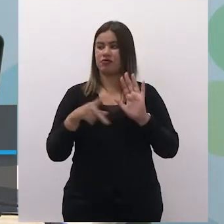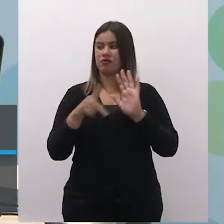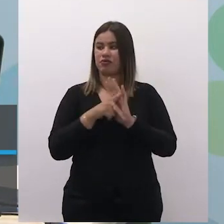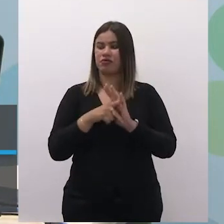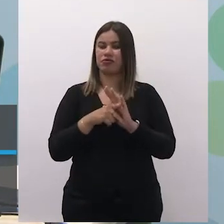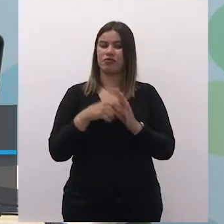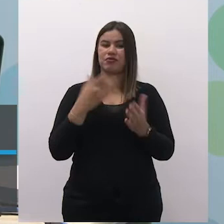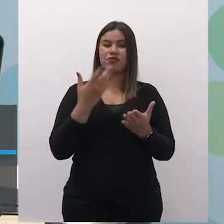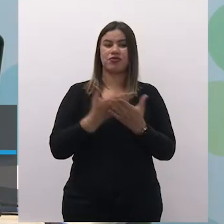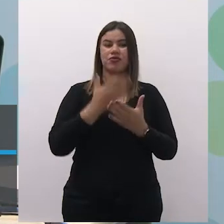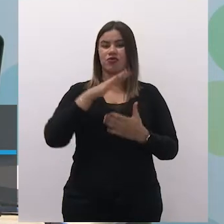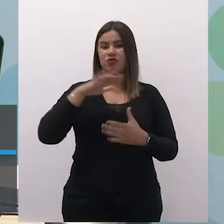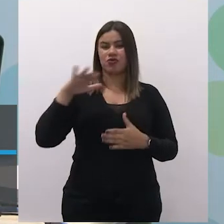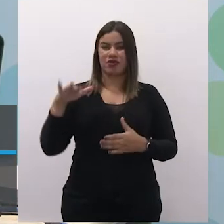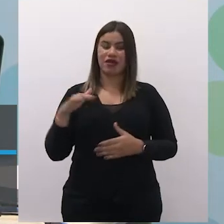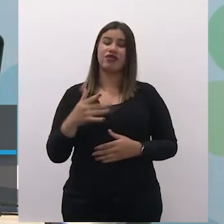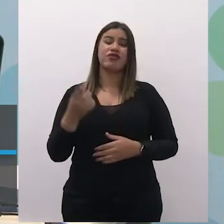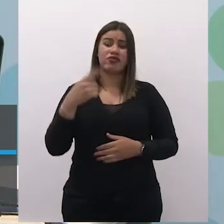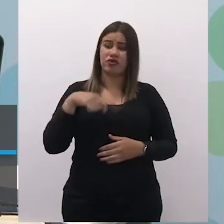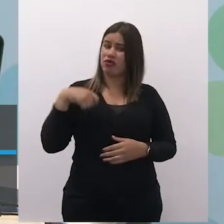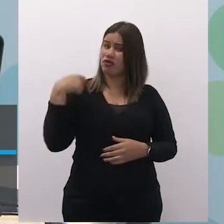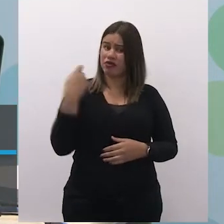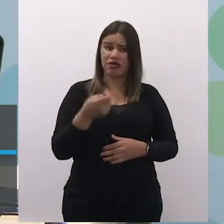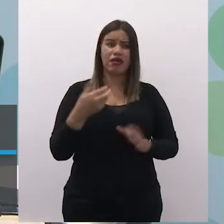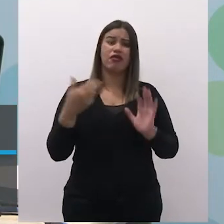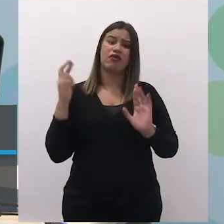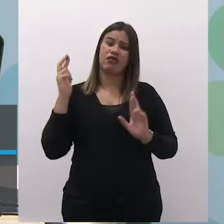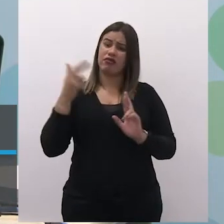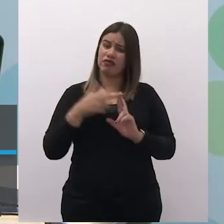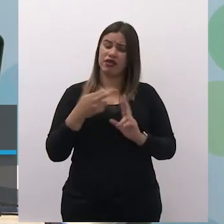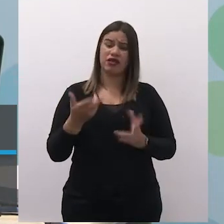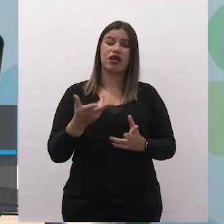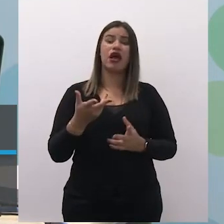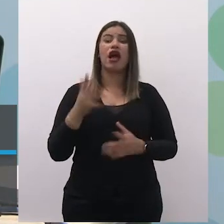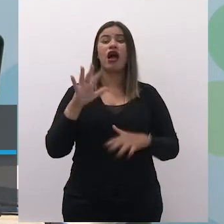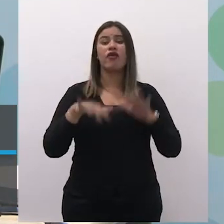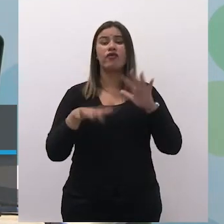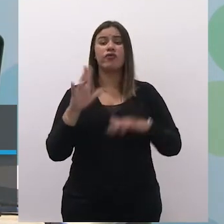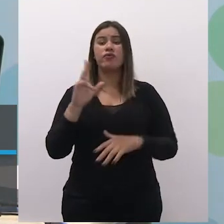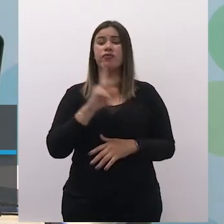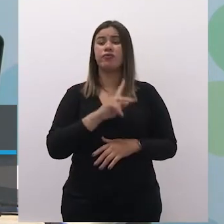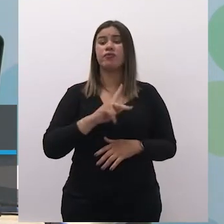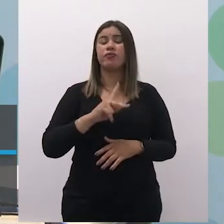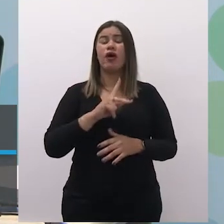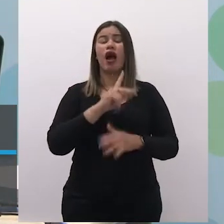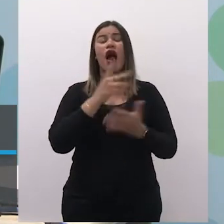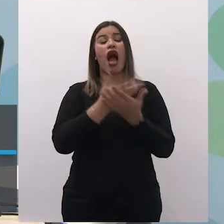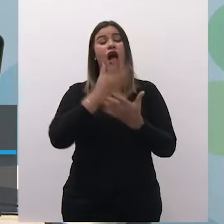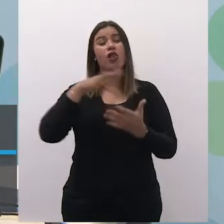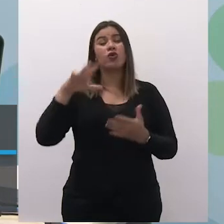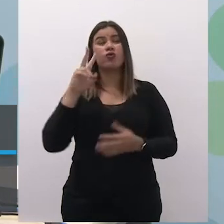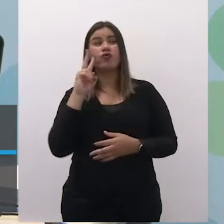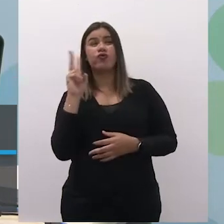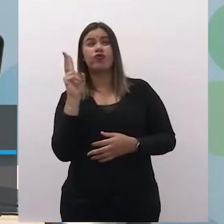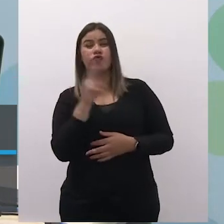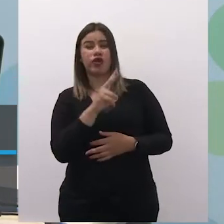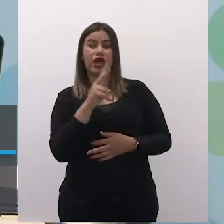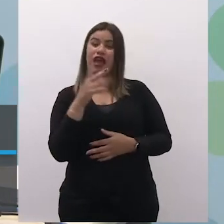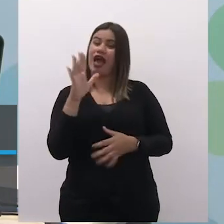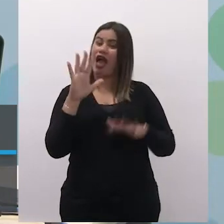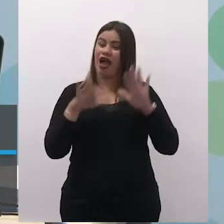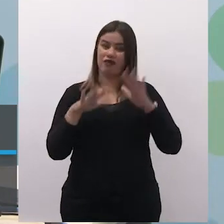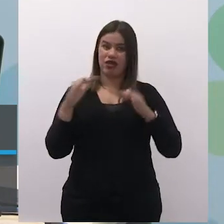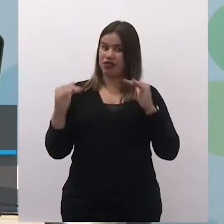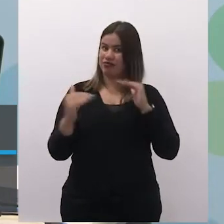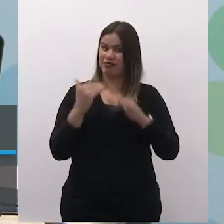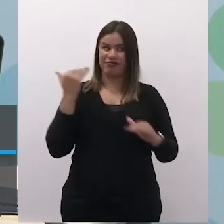nós somos referências, né? É comum você ver os estudantes se espelhando, por mais que eles não admitam, porque eles não vão...